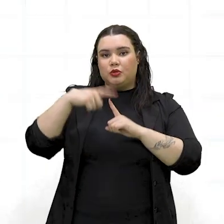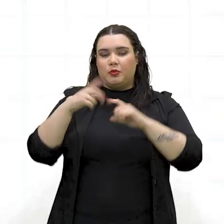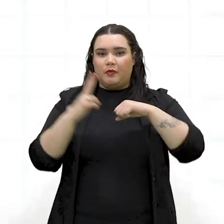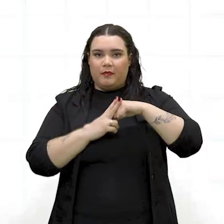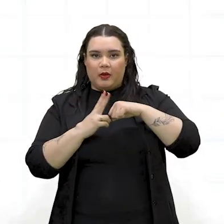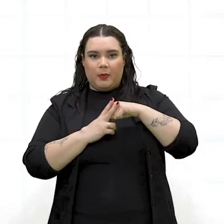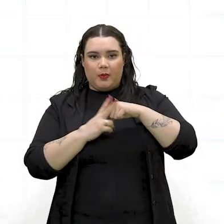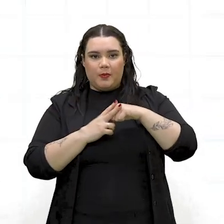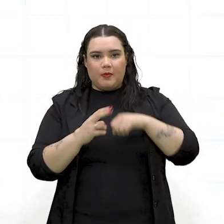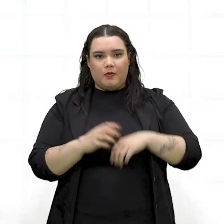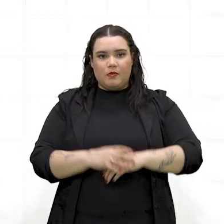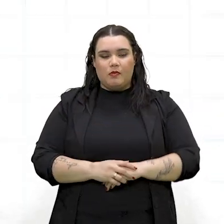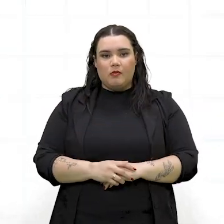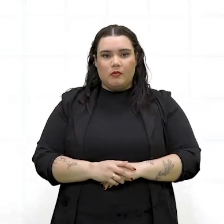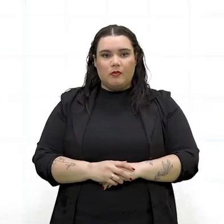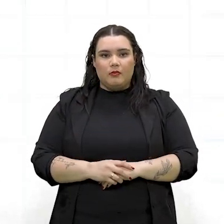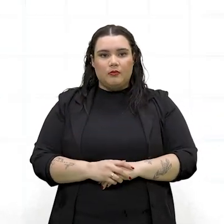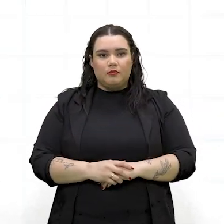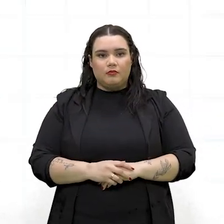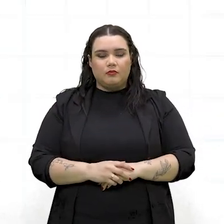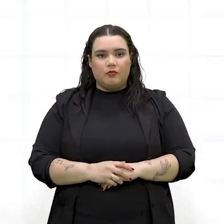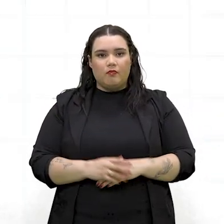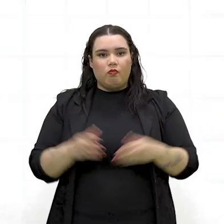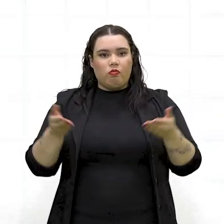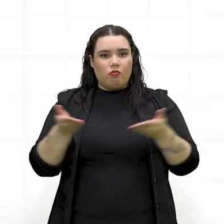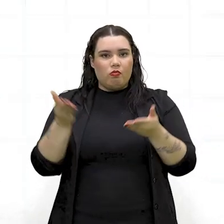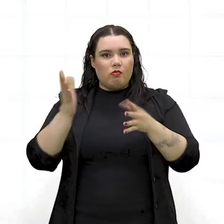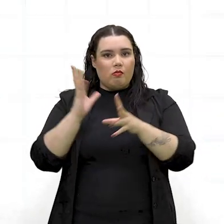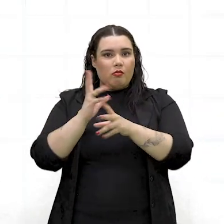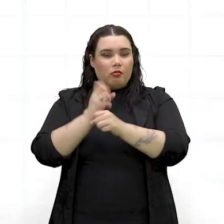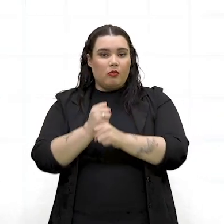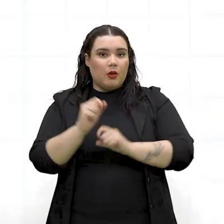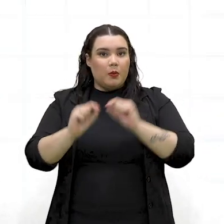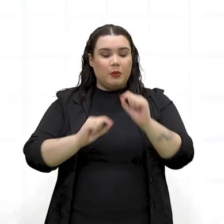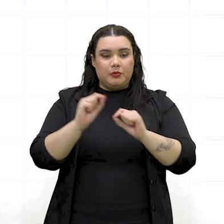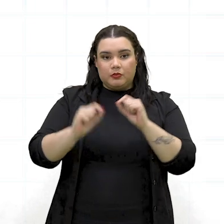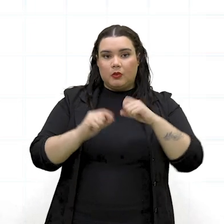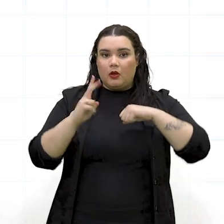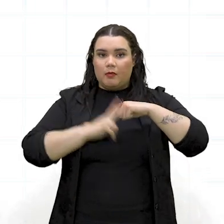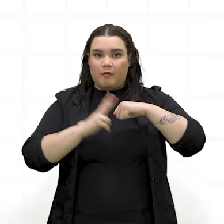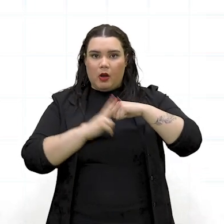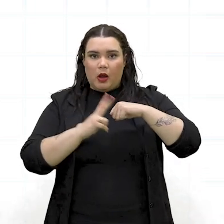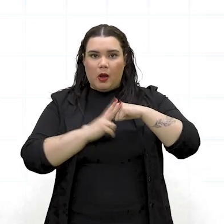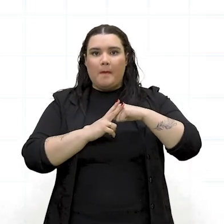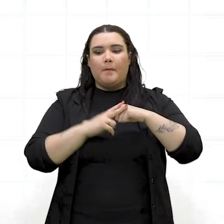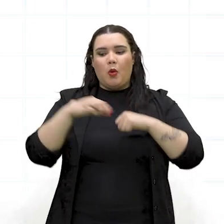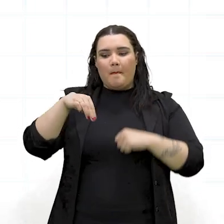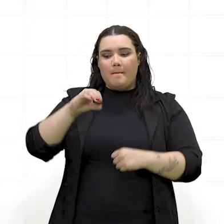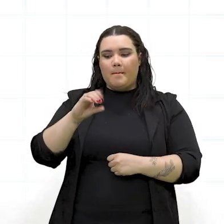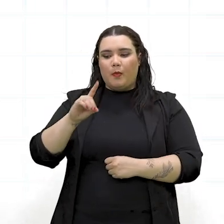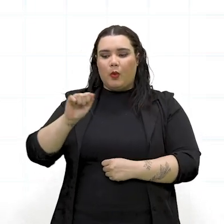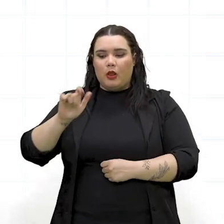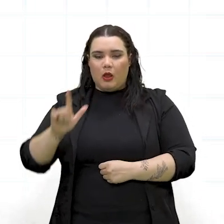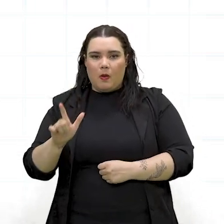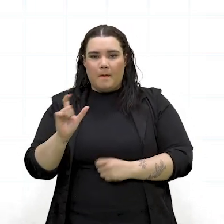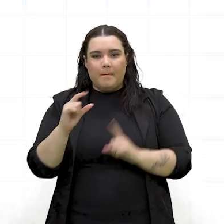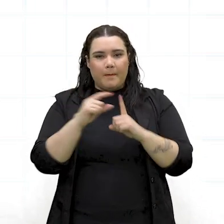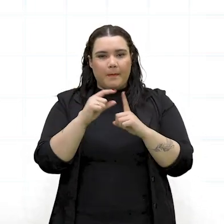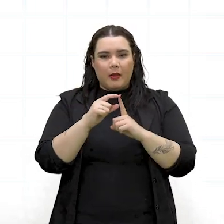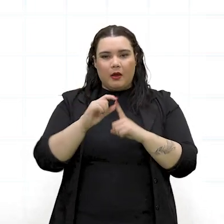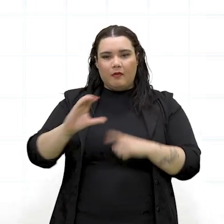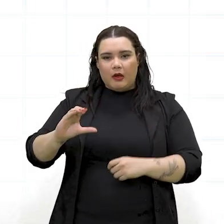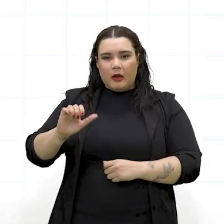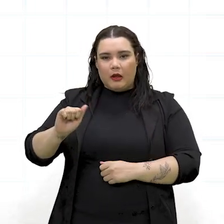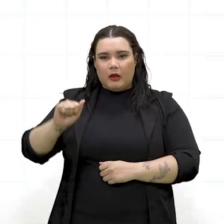check it. Vejam, eu vou revisar aqui com vocês o verbo modal can,